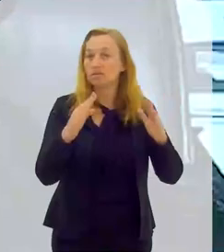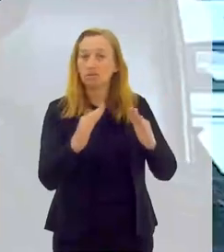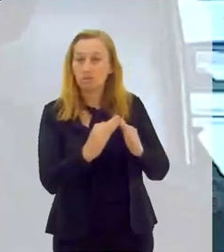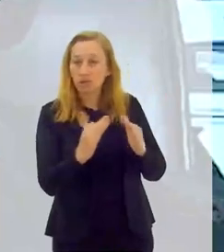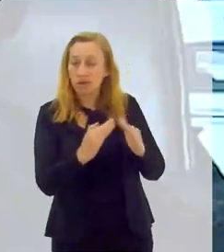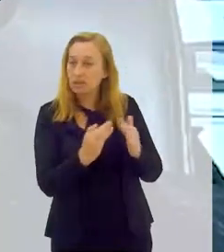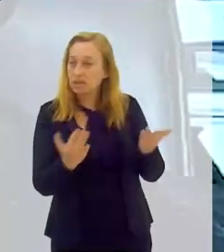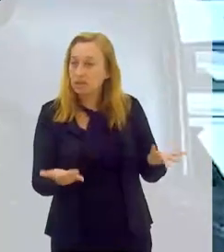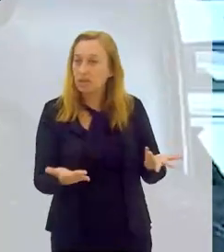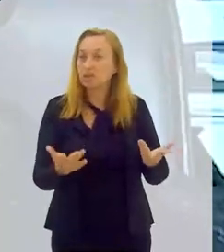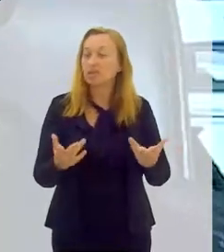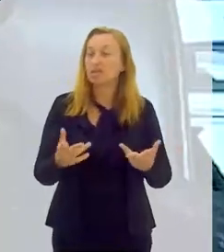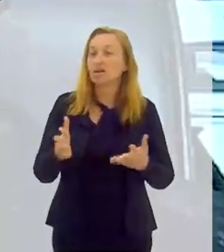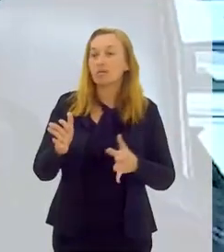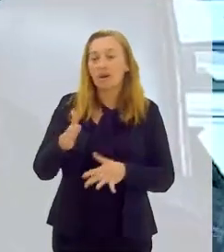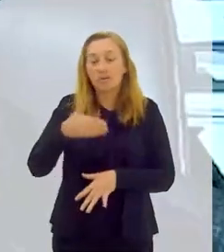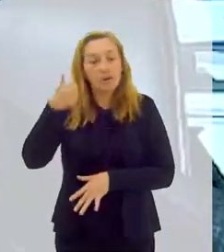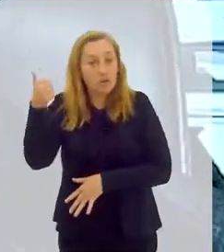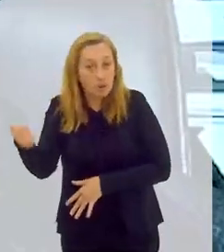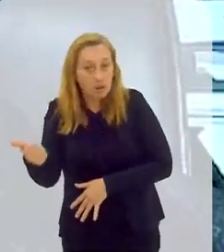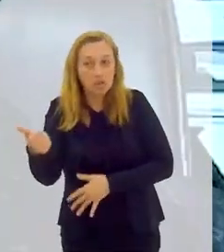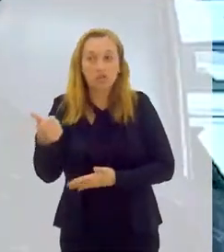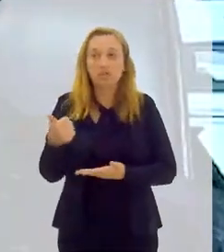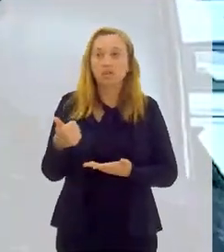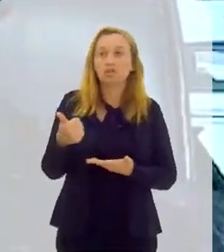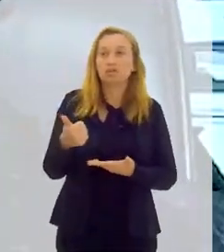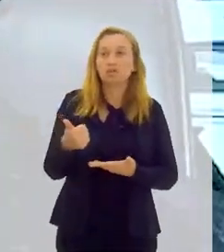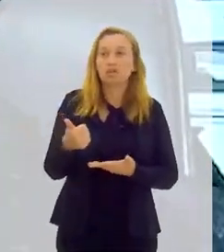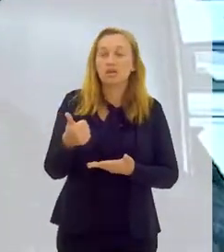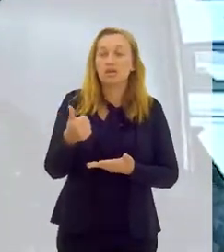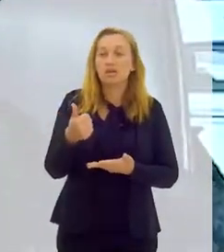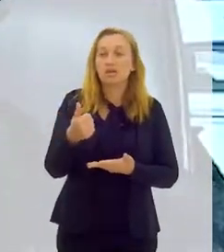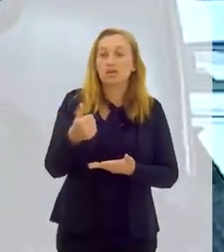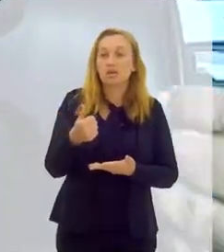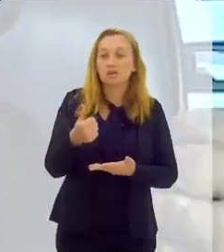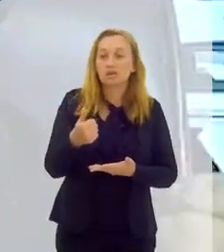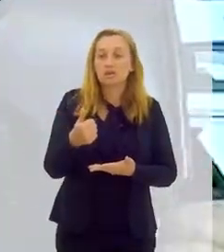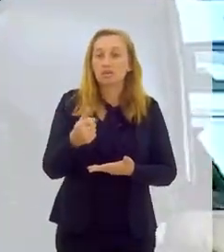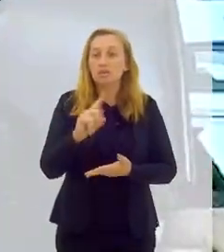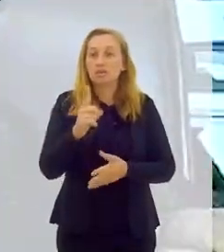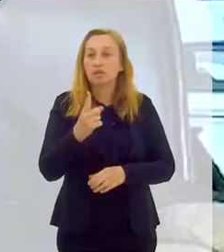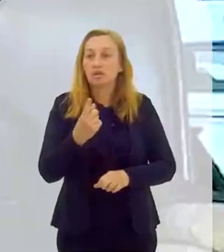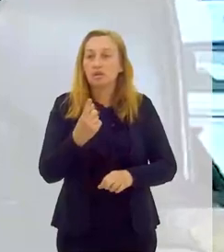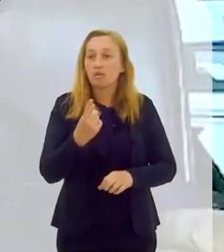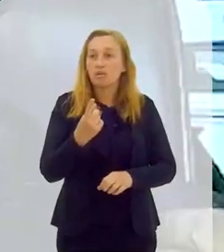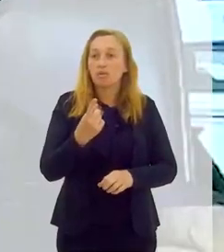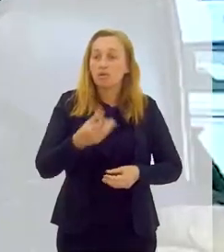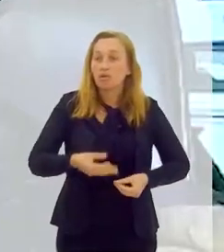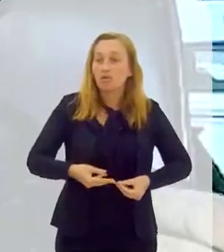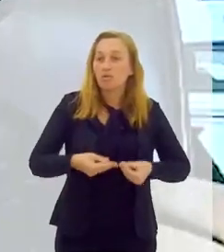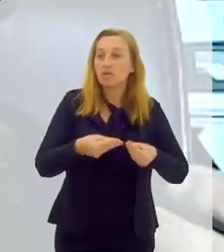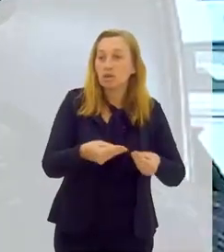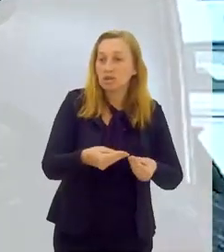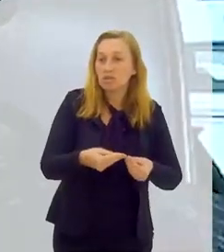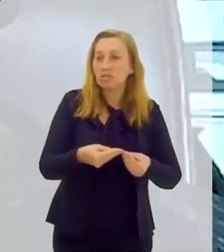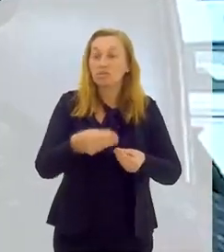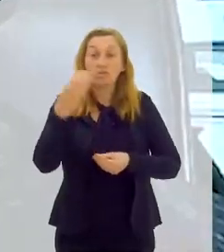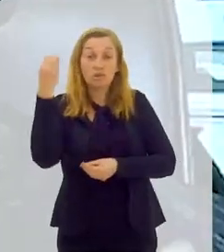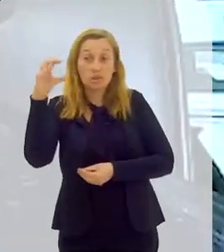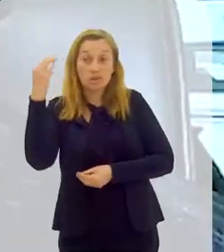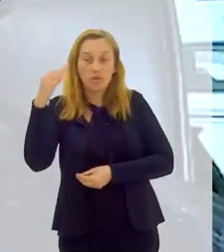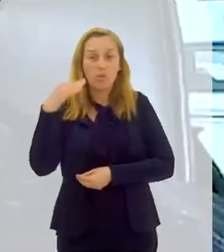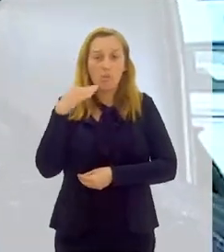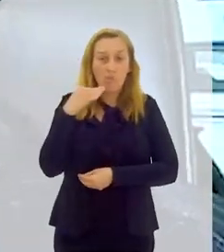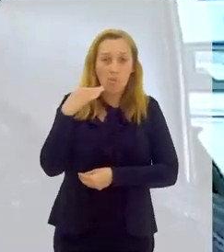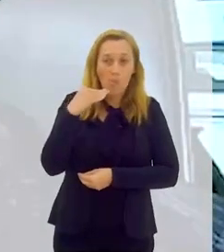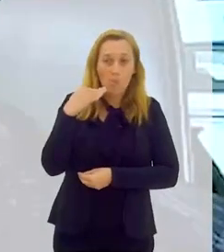curso, oferecendo melhoria dentro disso, na aplicabilidade dos nossos resultados da ciência, que esse é um defeito